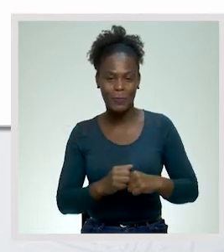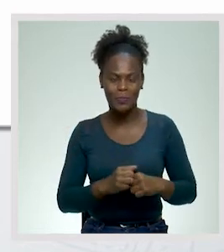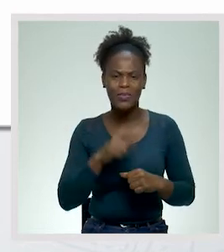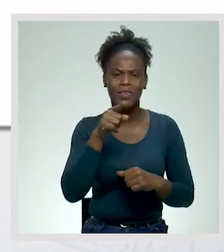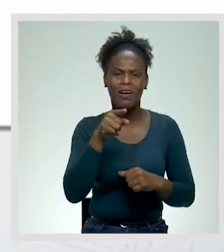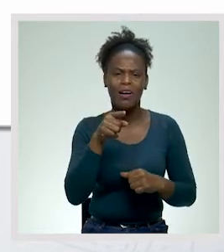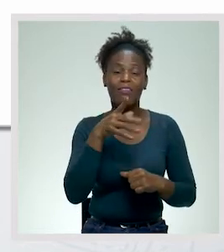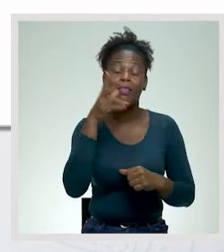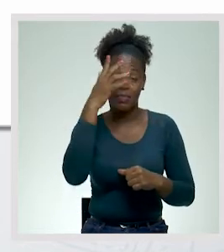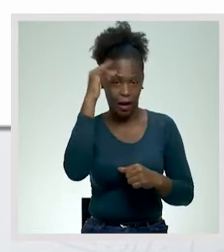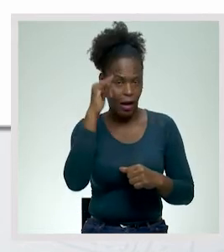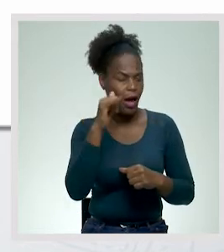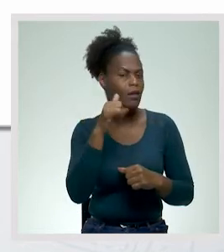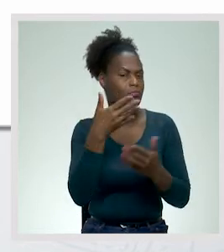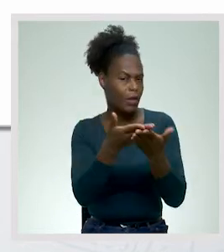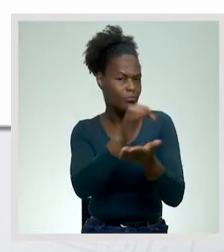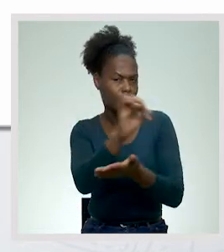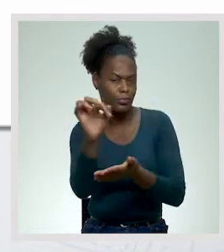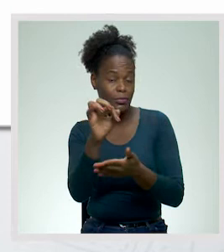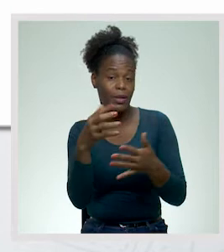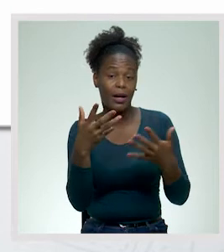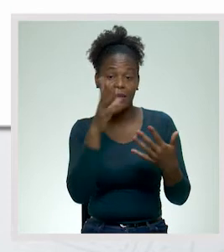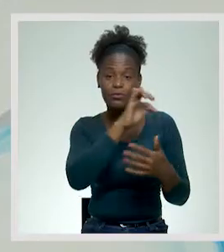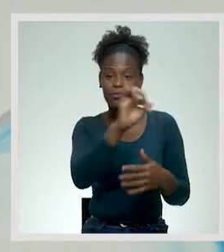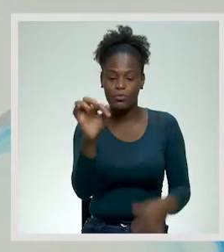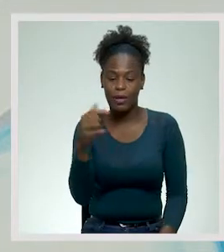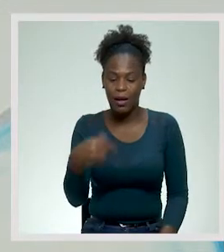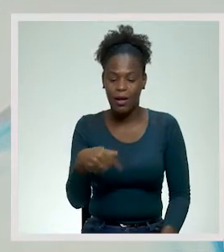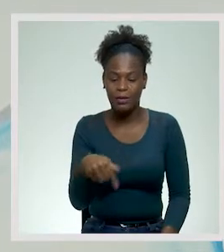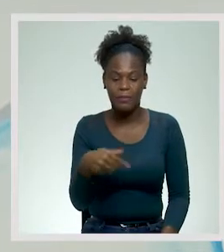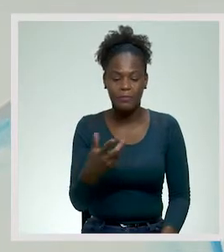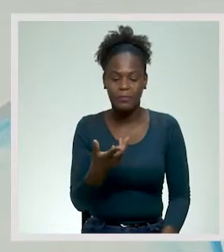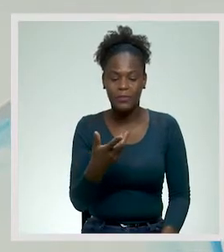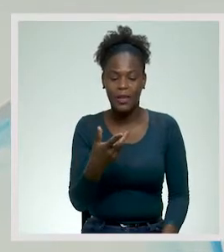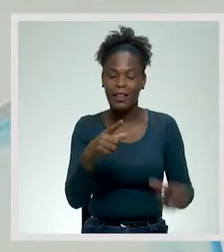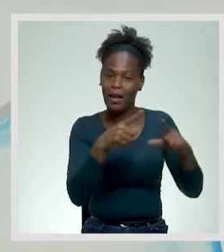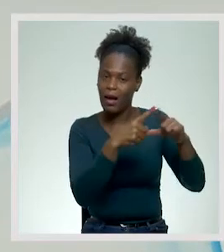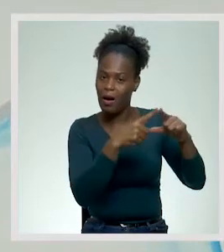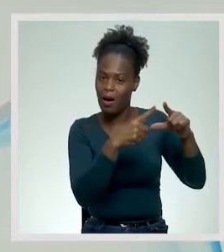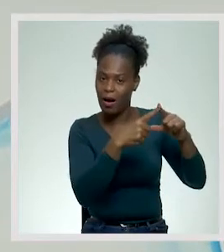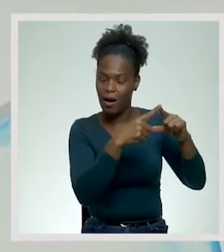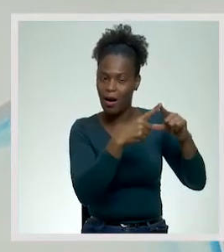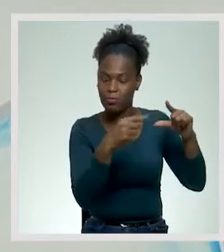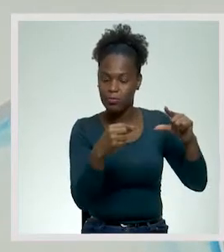é que vocês... Vou dar uma dica. Ora, vocês têm o triângulo